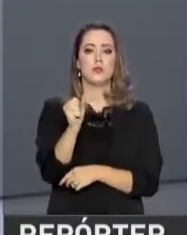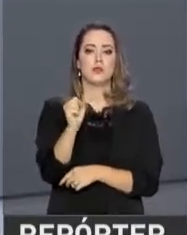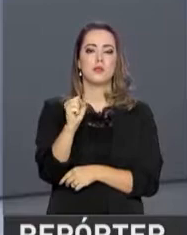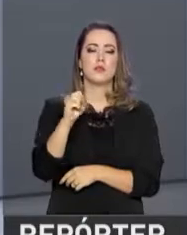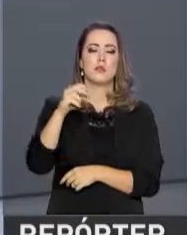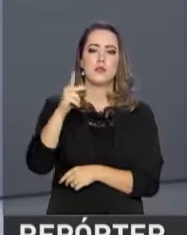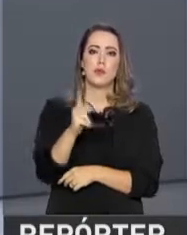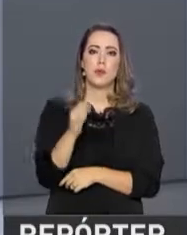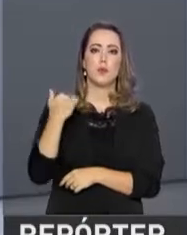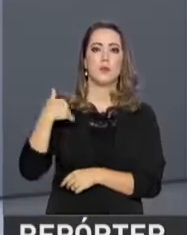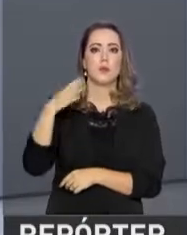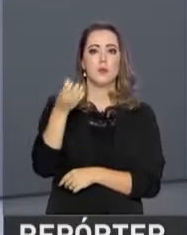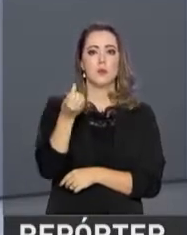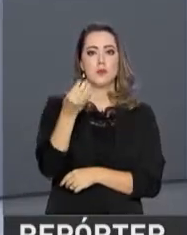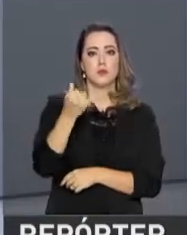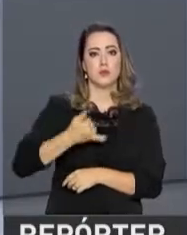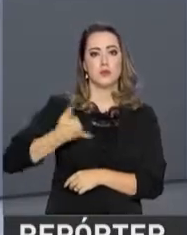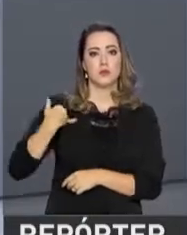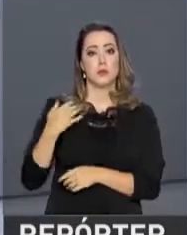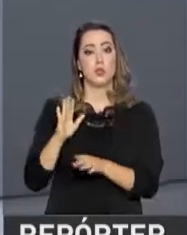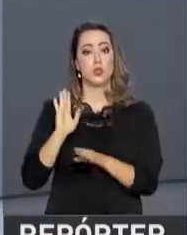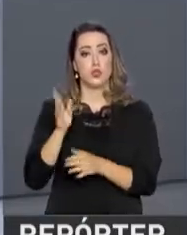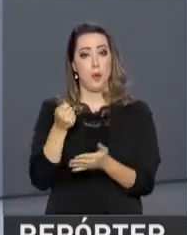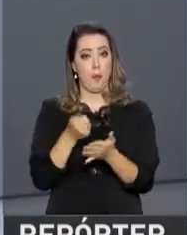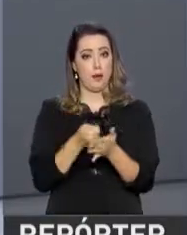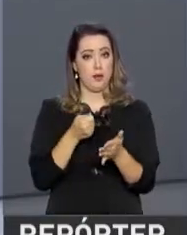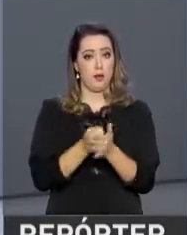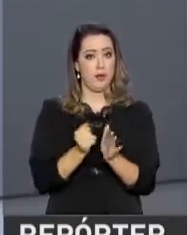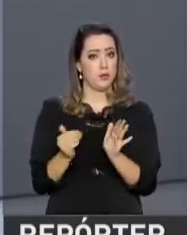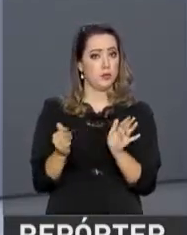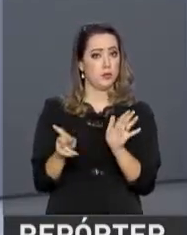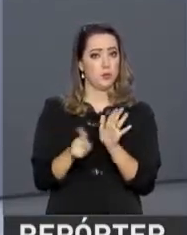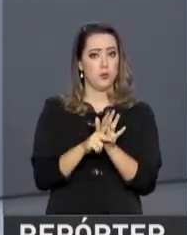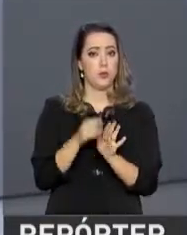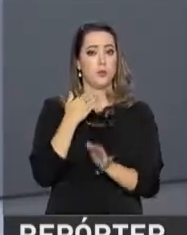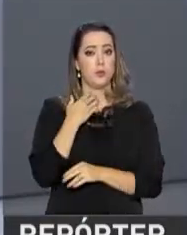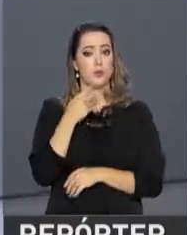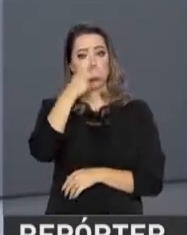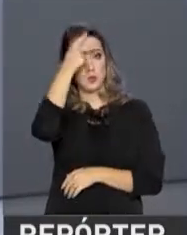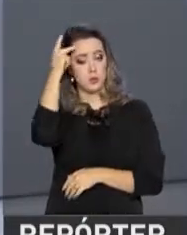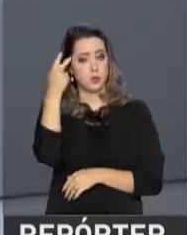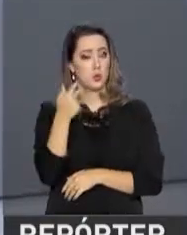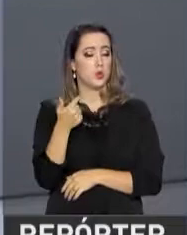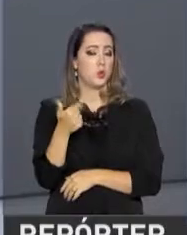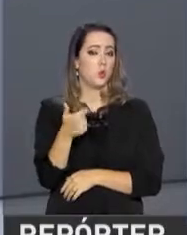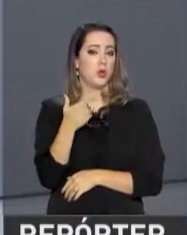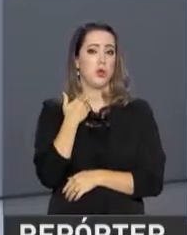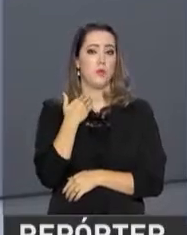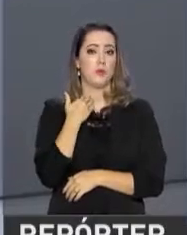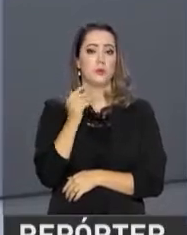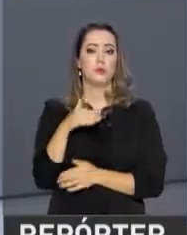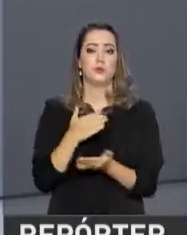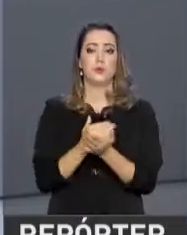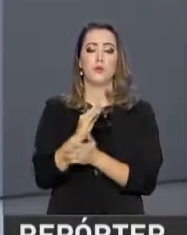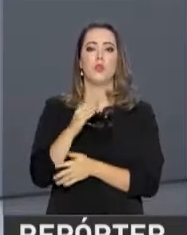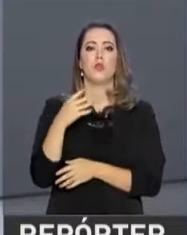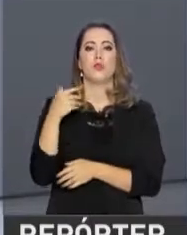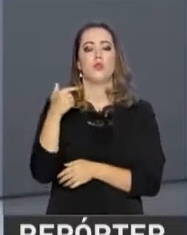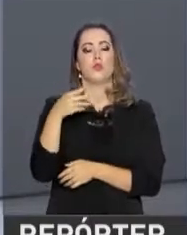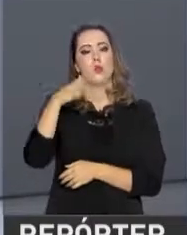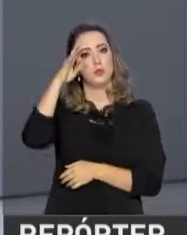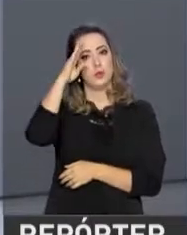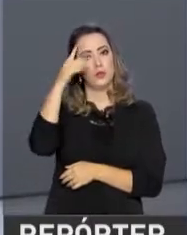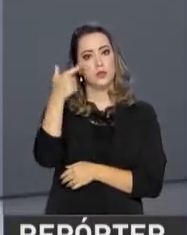anos já o pega pagamento diretamente nas agências bancárias para quem não é correntista desses bancos começam na quarta-feira